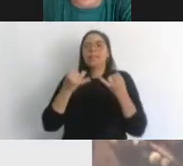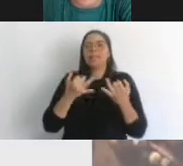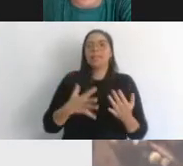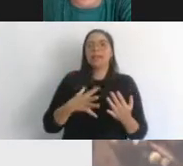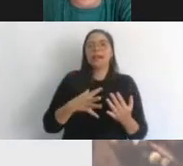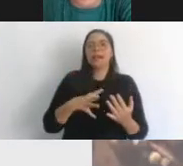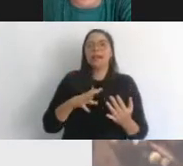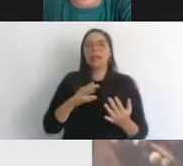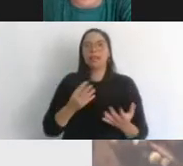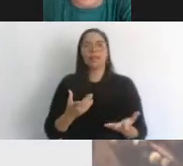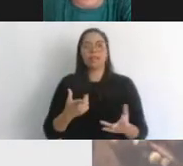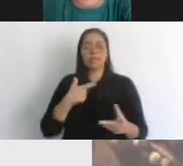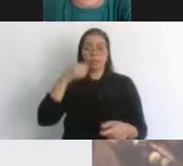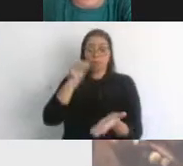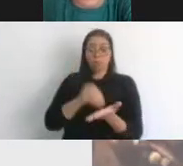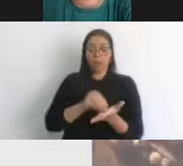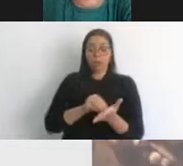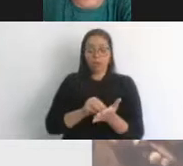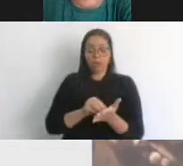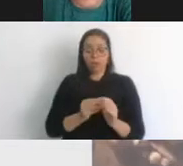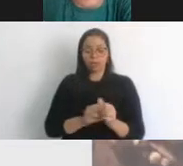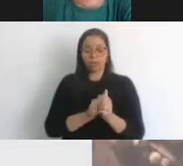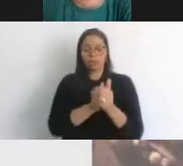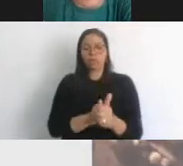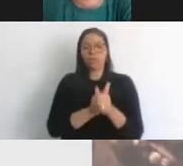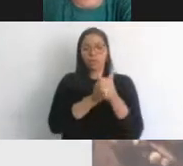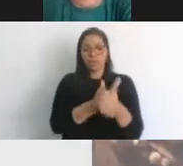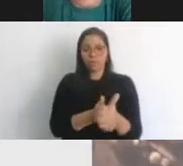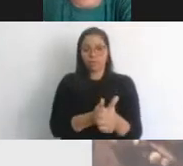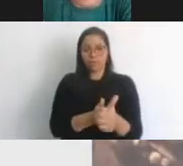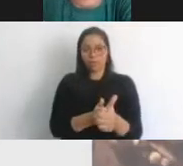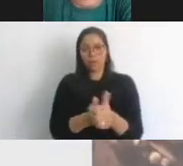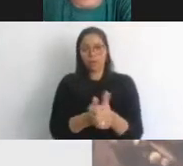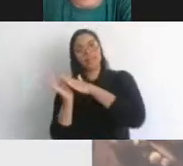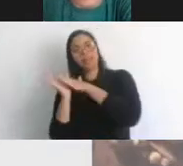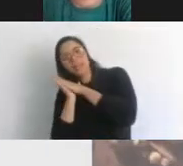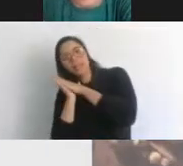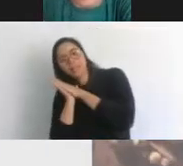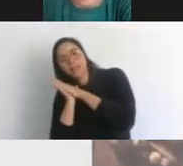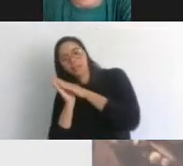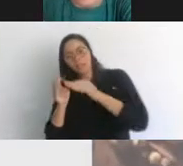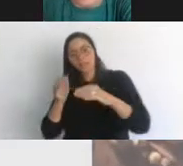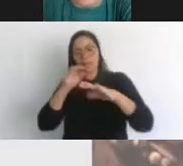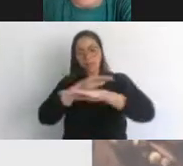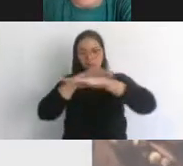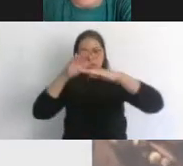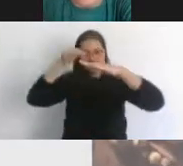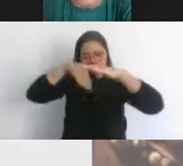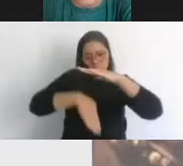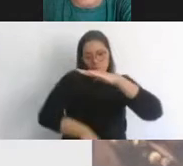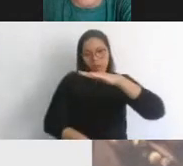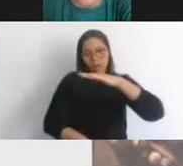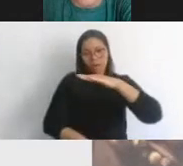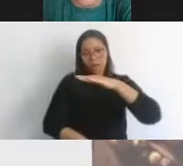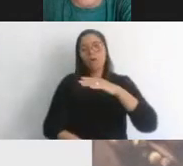e São colocados no navio no porão deitados na imposições alguns homens são em pé outras